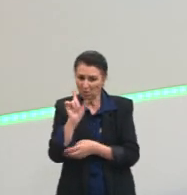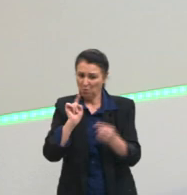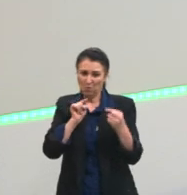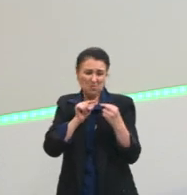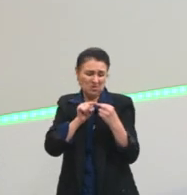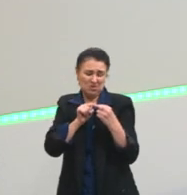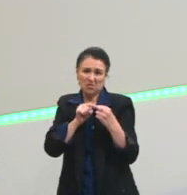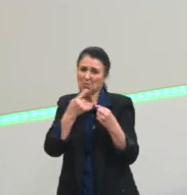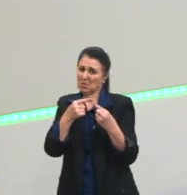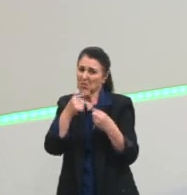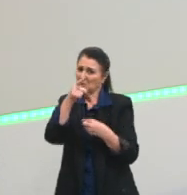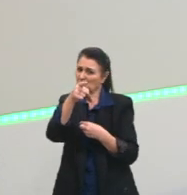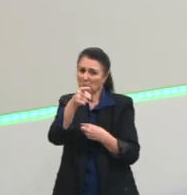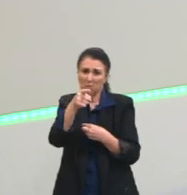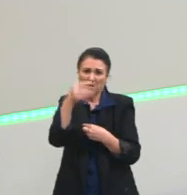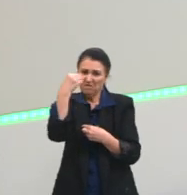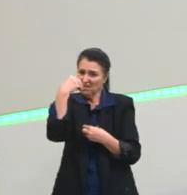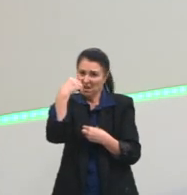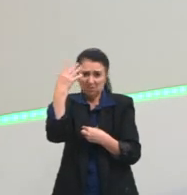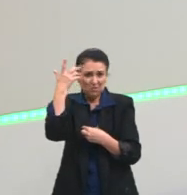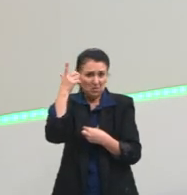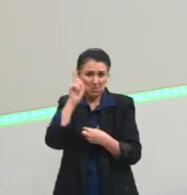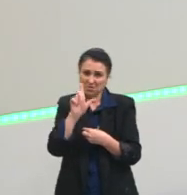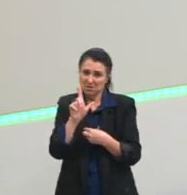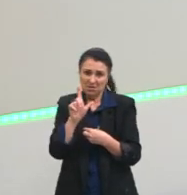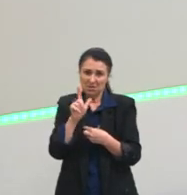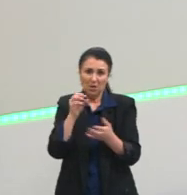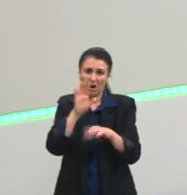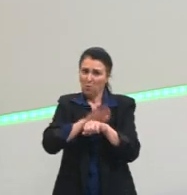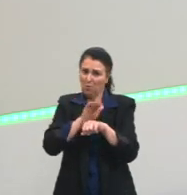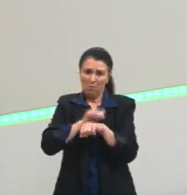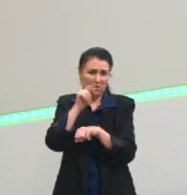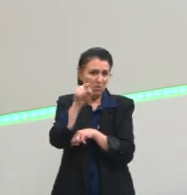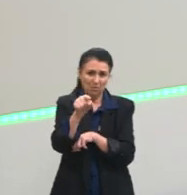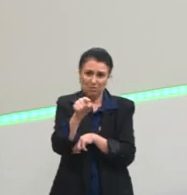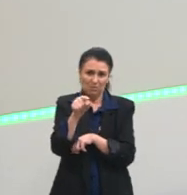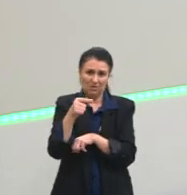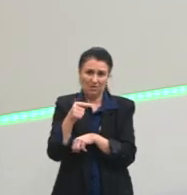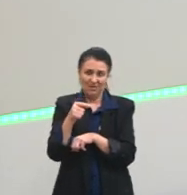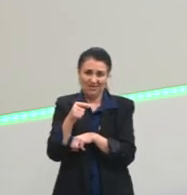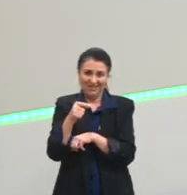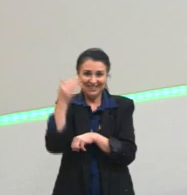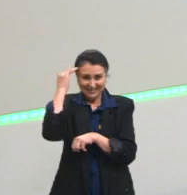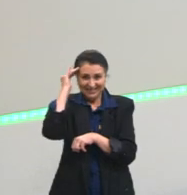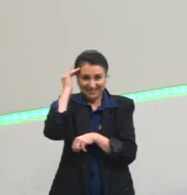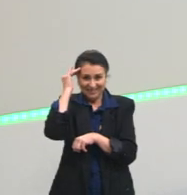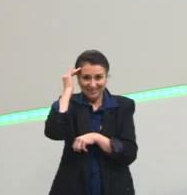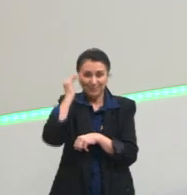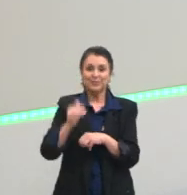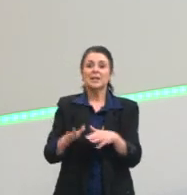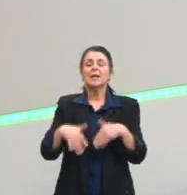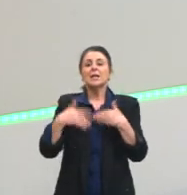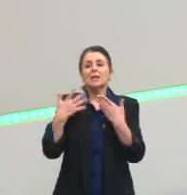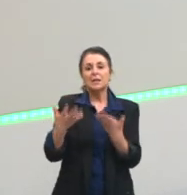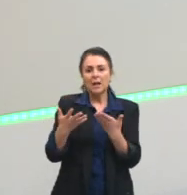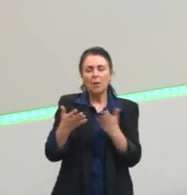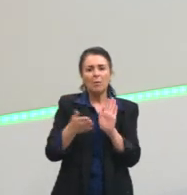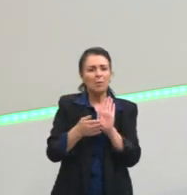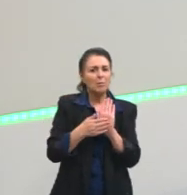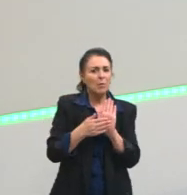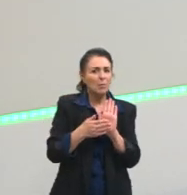que você não quis eu posso medir aquilo que eu posso especificar o restante está fora das questões de vista então é uma